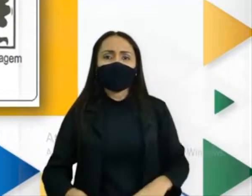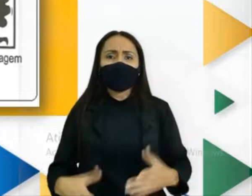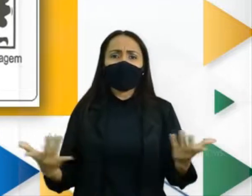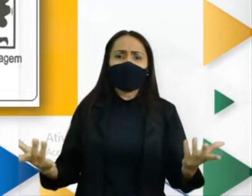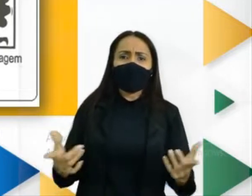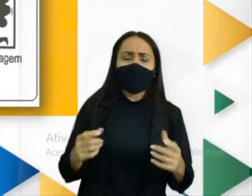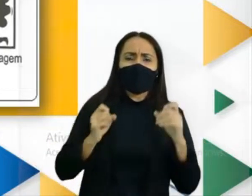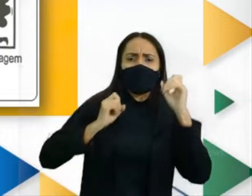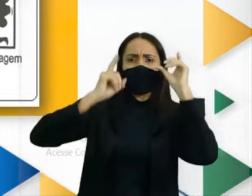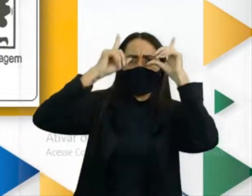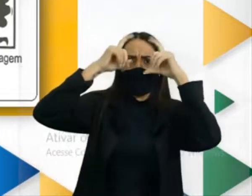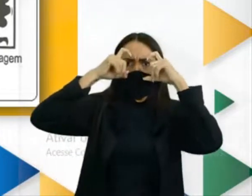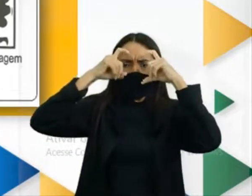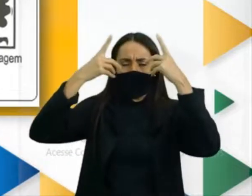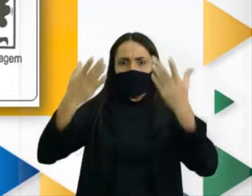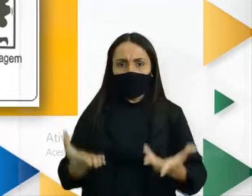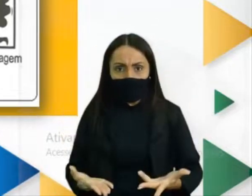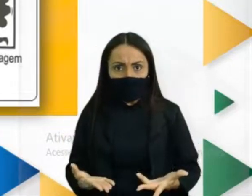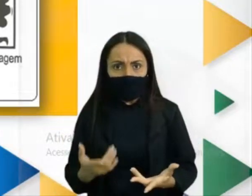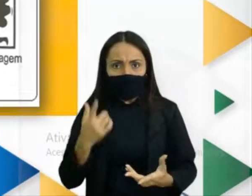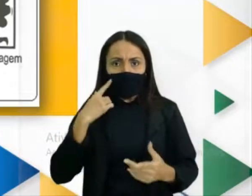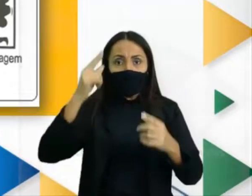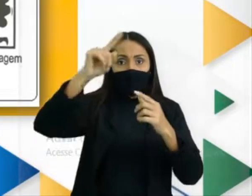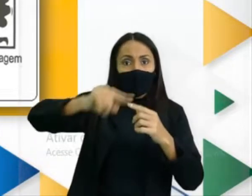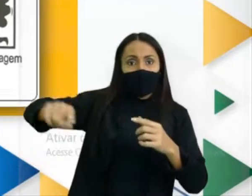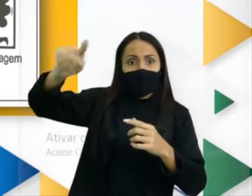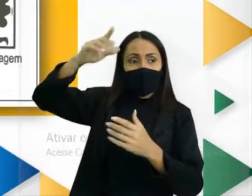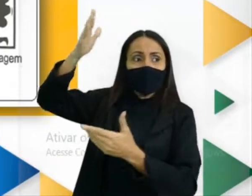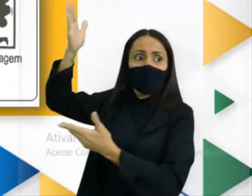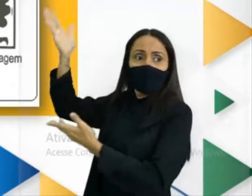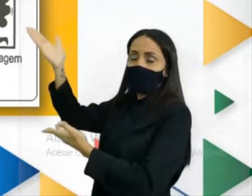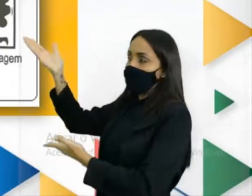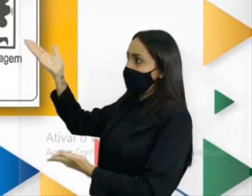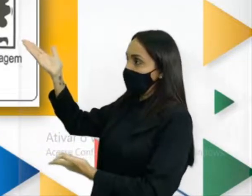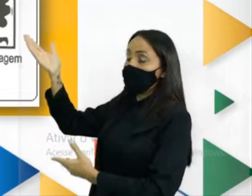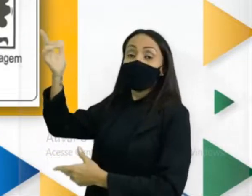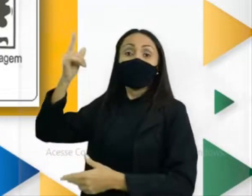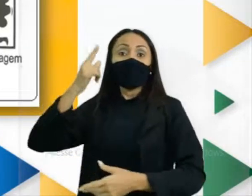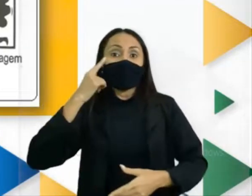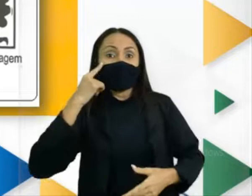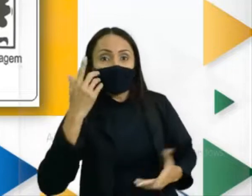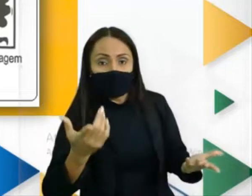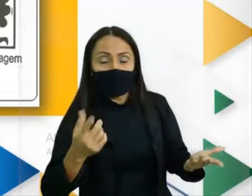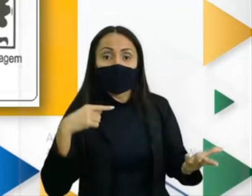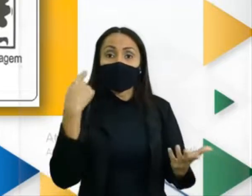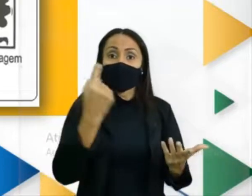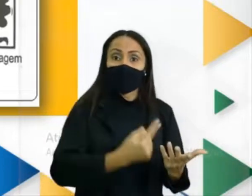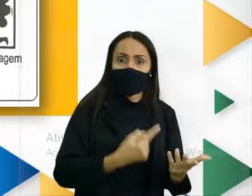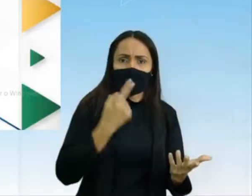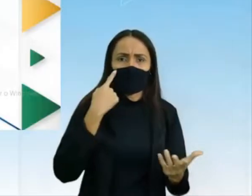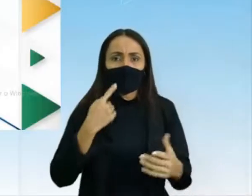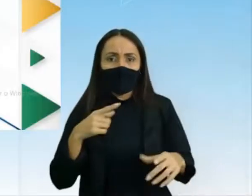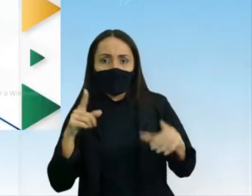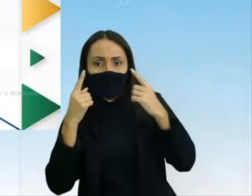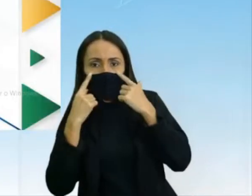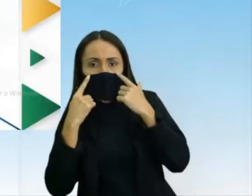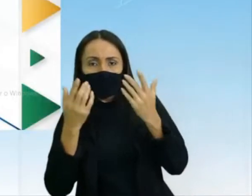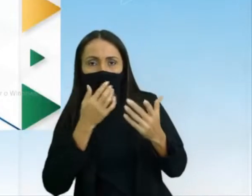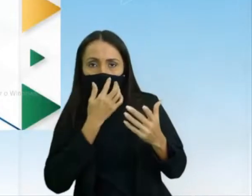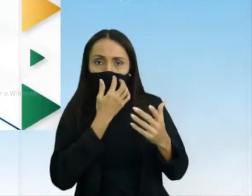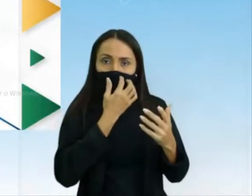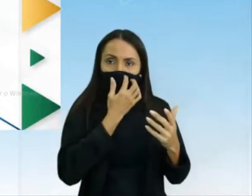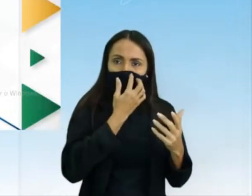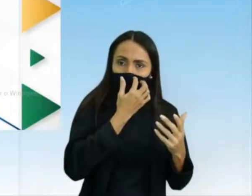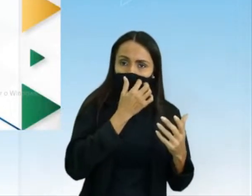zangado. Então, vejam só os balões aí, observem que nós, só em observarmos os